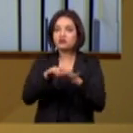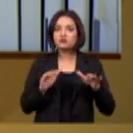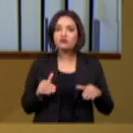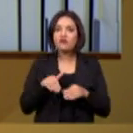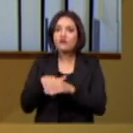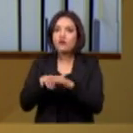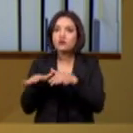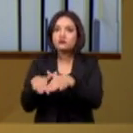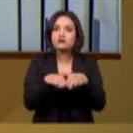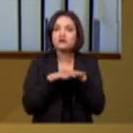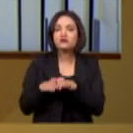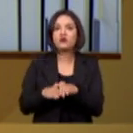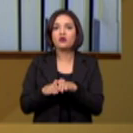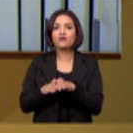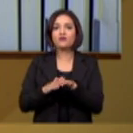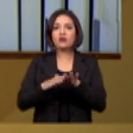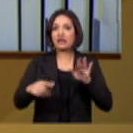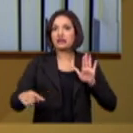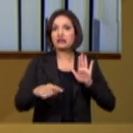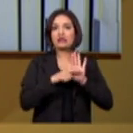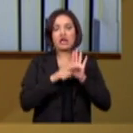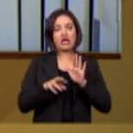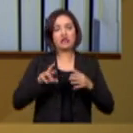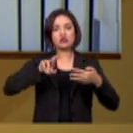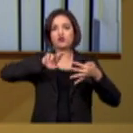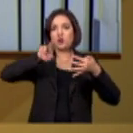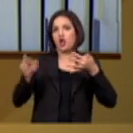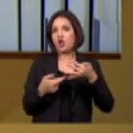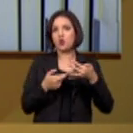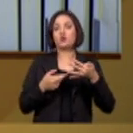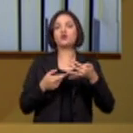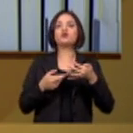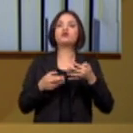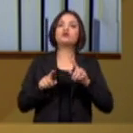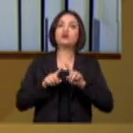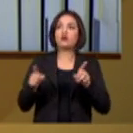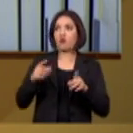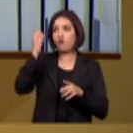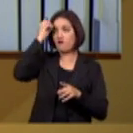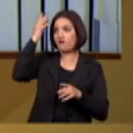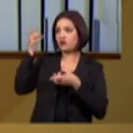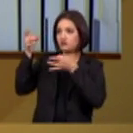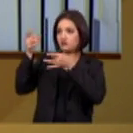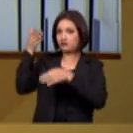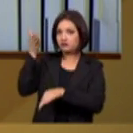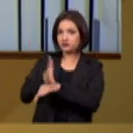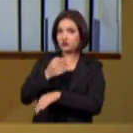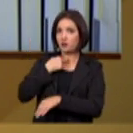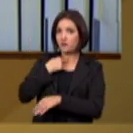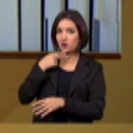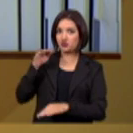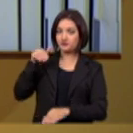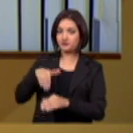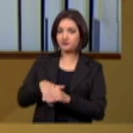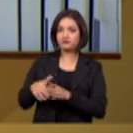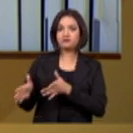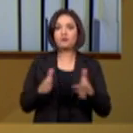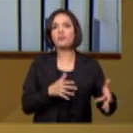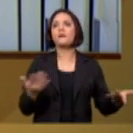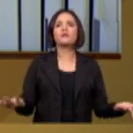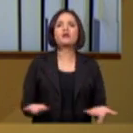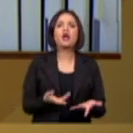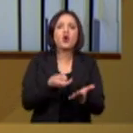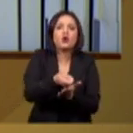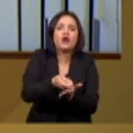recurso extraordinário impedido no caso o o ministro esculpe passa parado agora eminente relator para a formação de